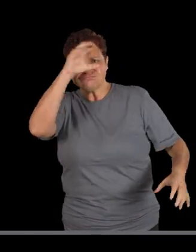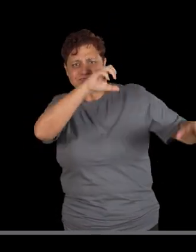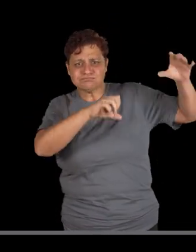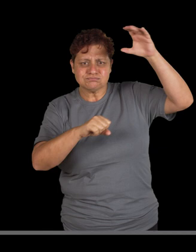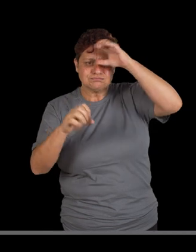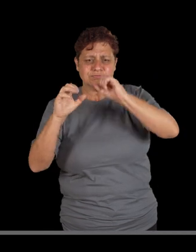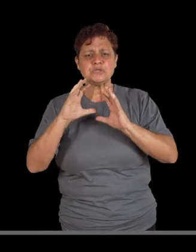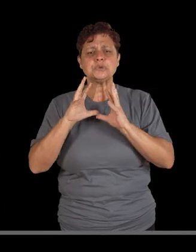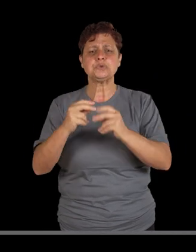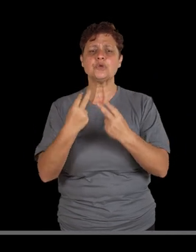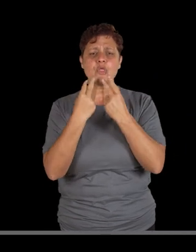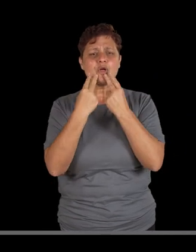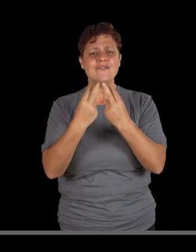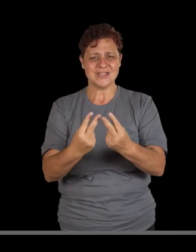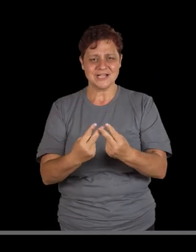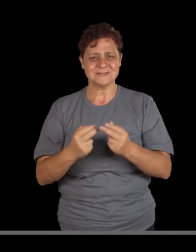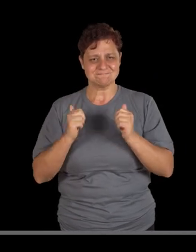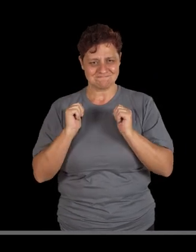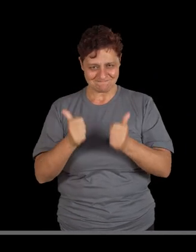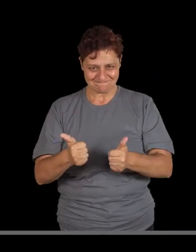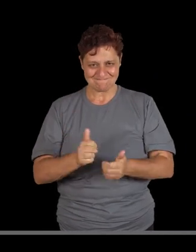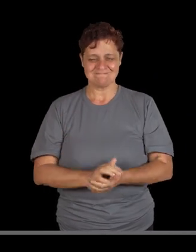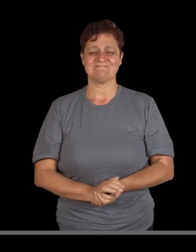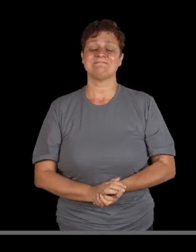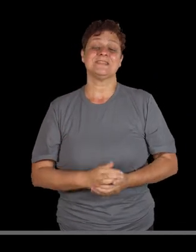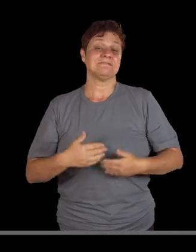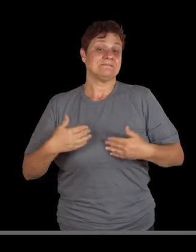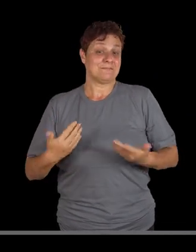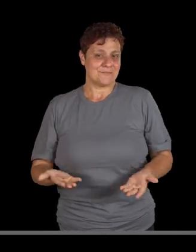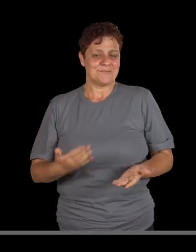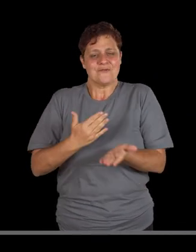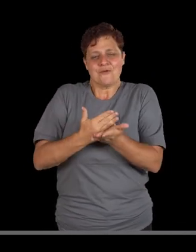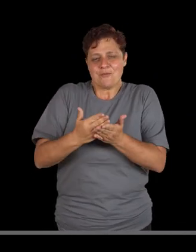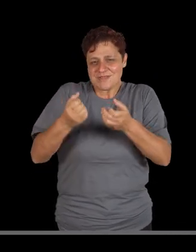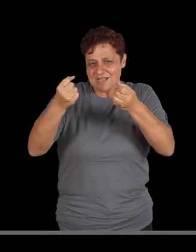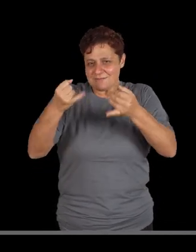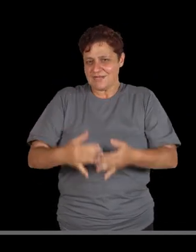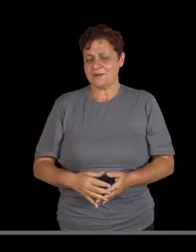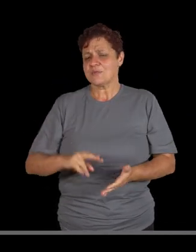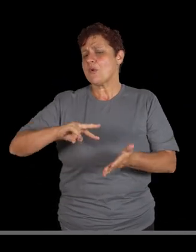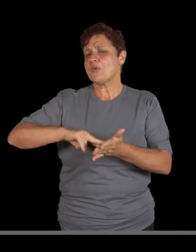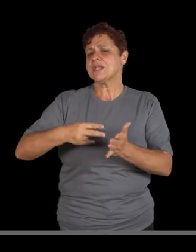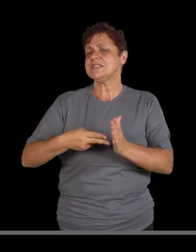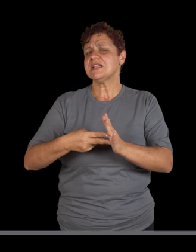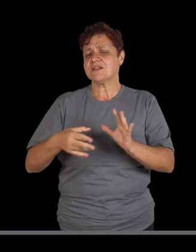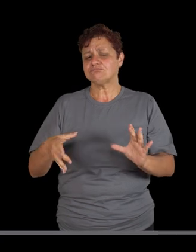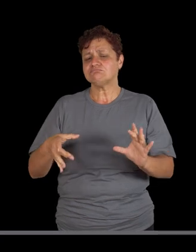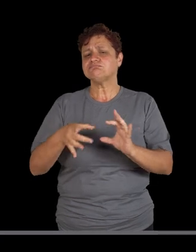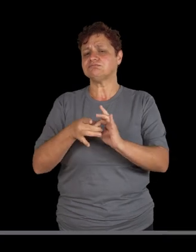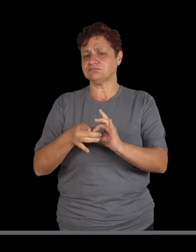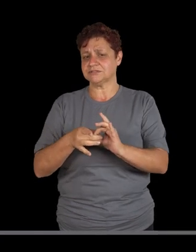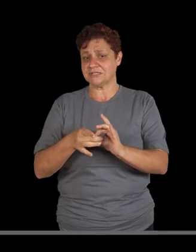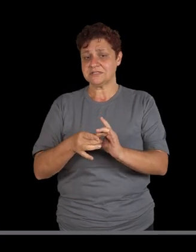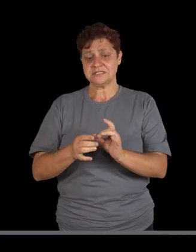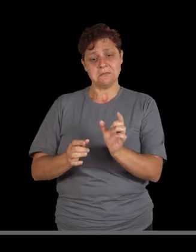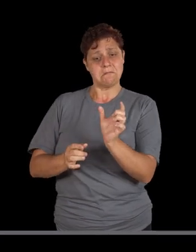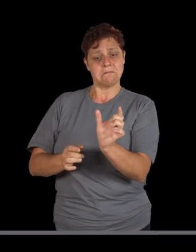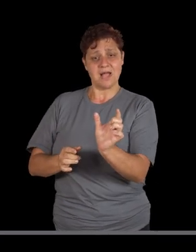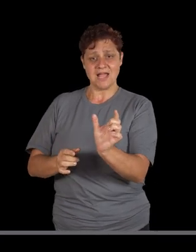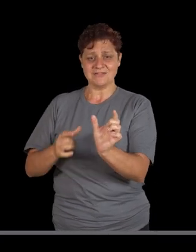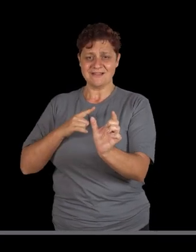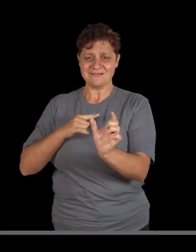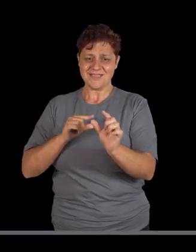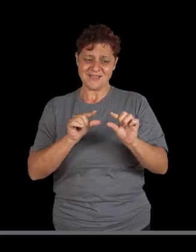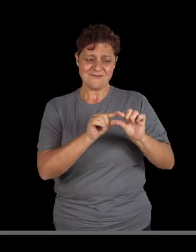dentro de todas as novidades que eu trago pro canal aqui. Bom, então vamos lá. O que são os conectores? Conectores são aquelas palavrinhas que vão